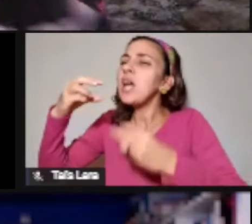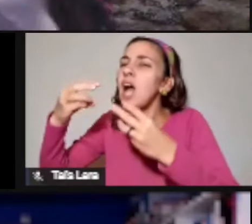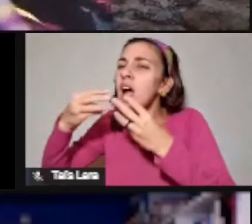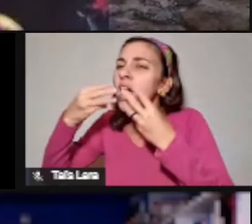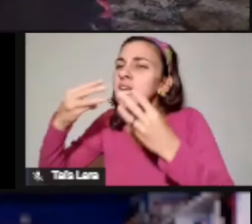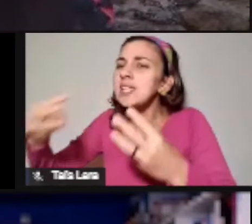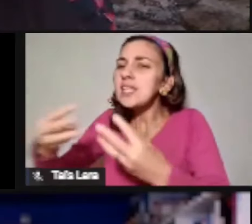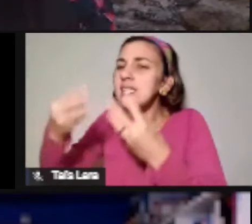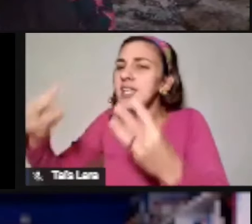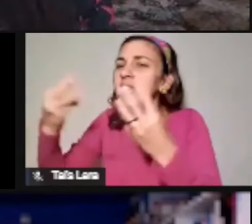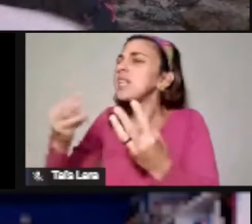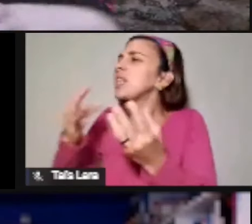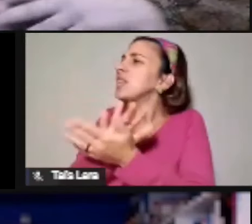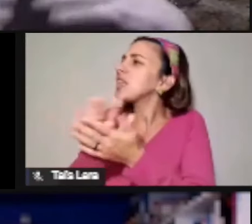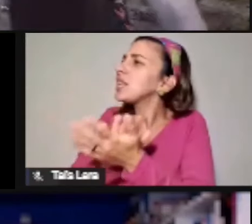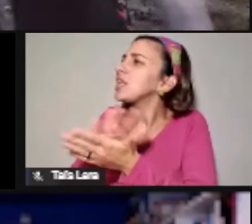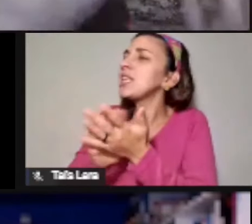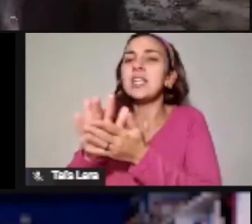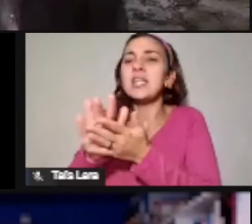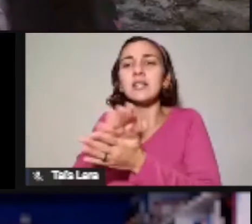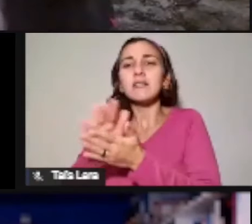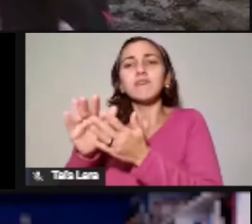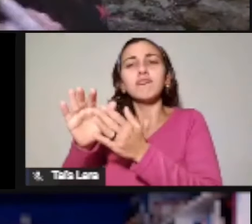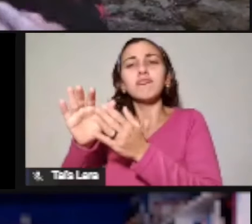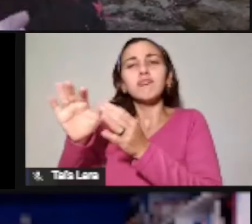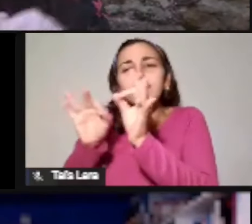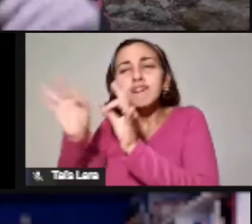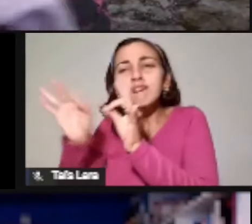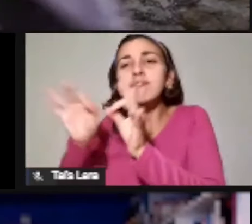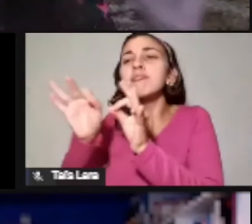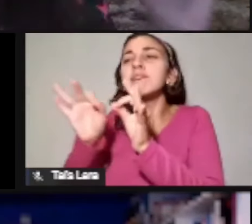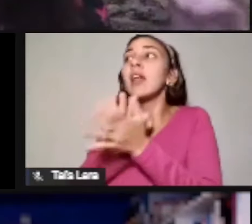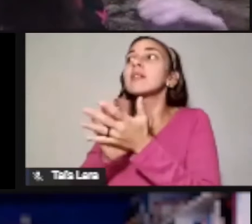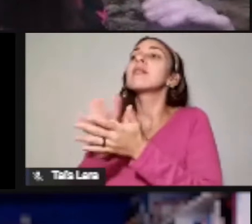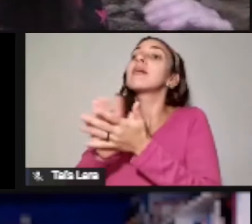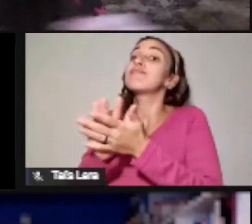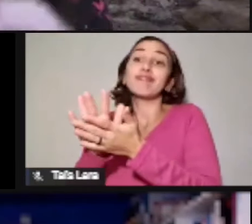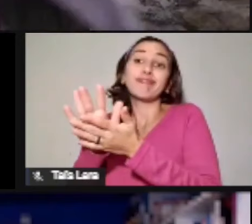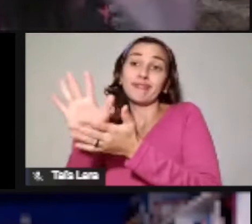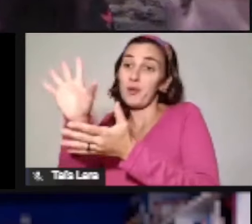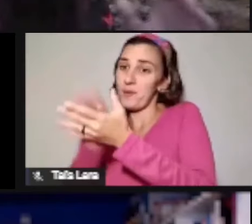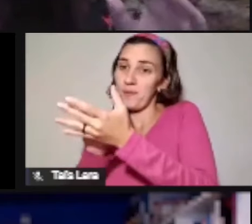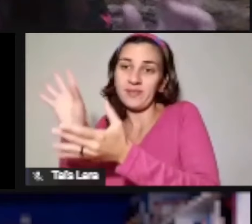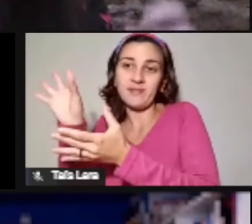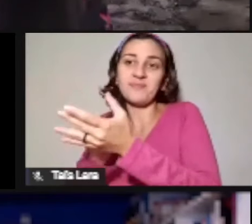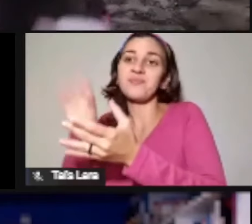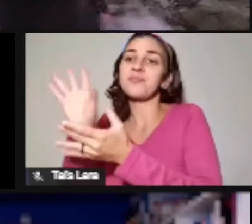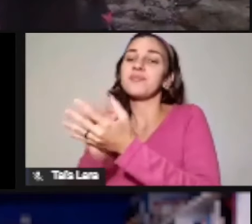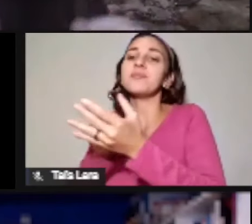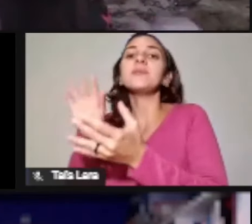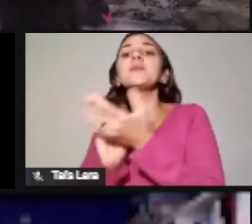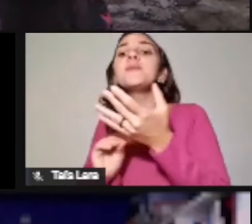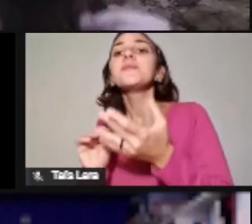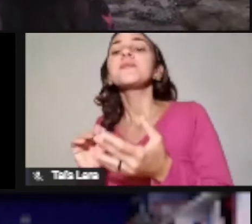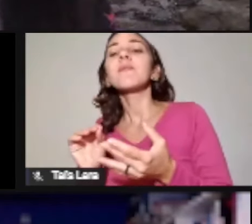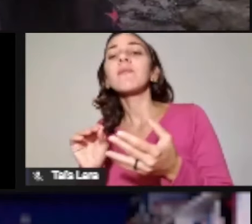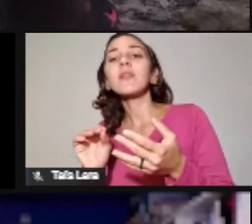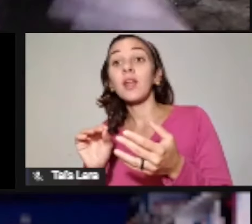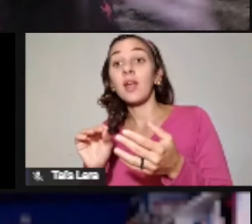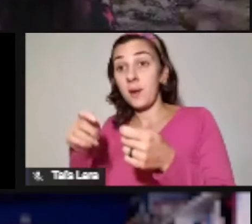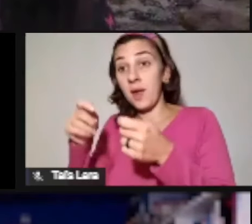dia, de uma certa organização, de uma certa disciplina, de é hora da gente conversar e na hora